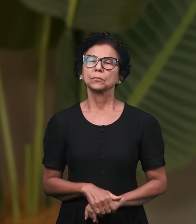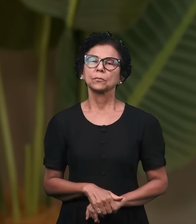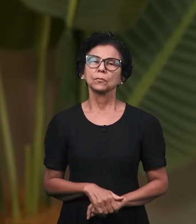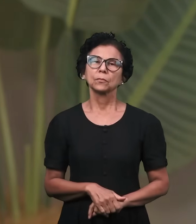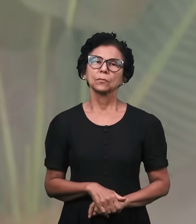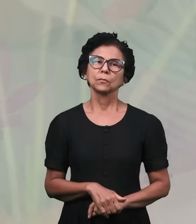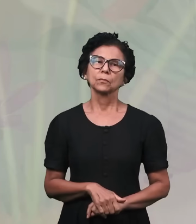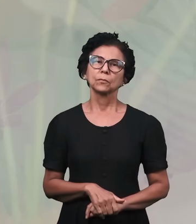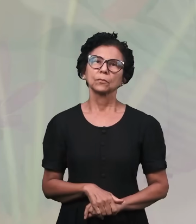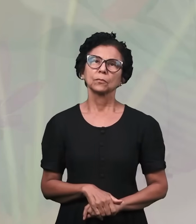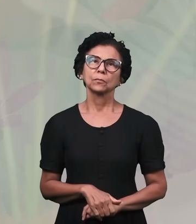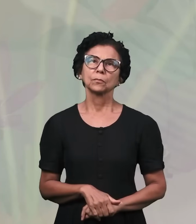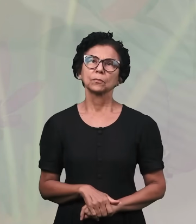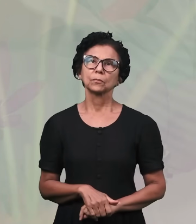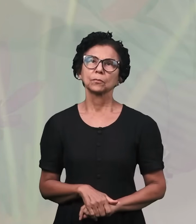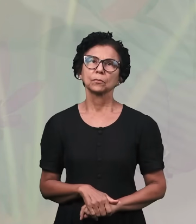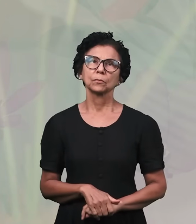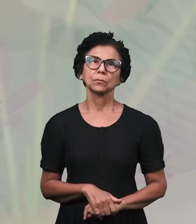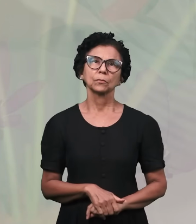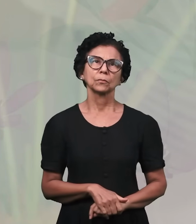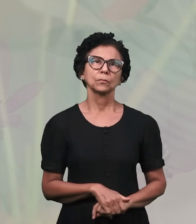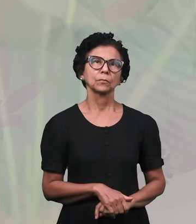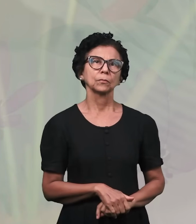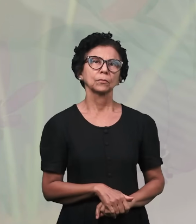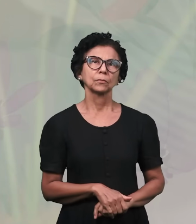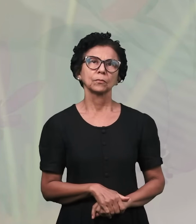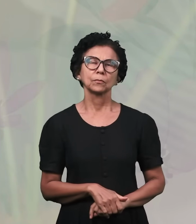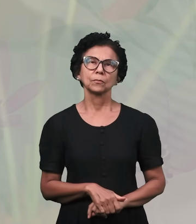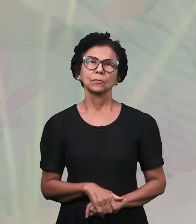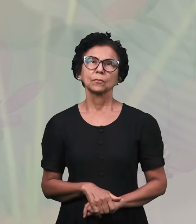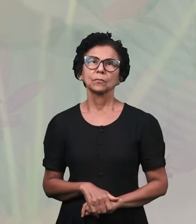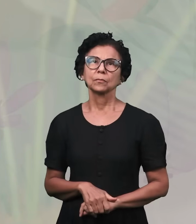assim: folhas que não caem